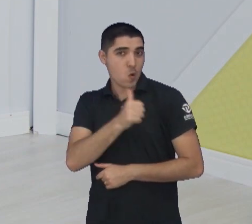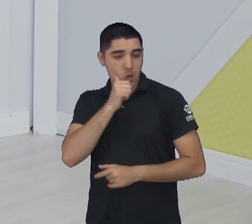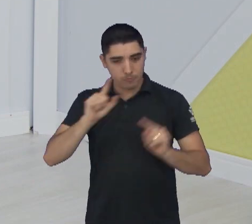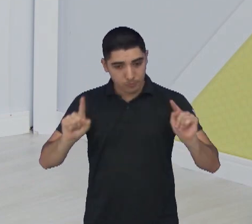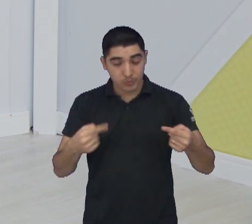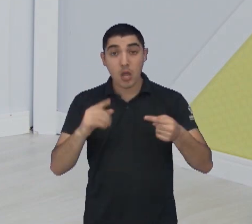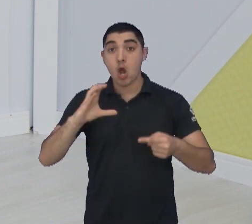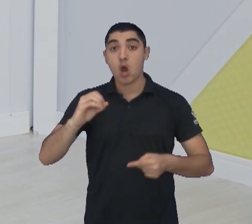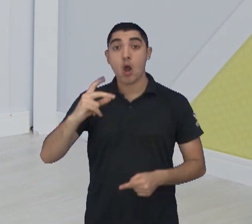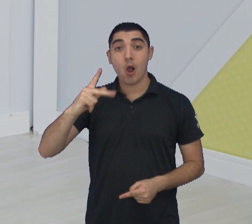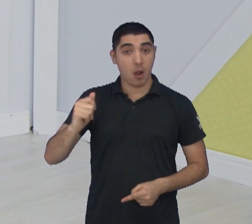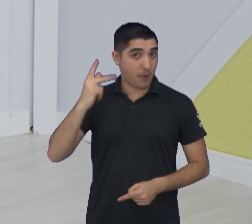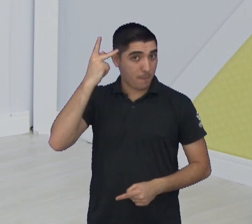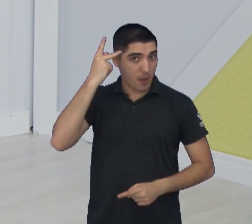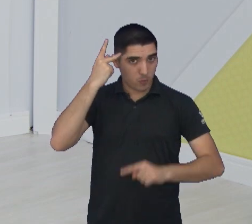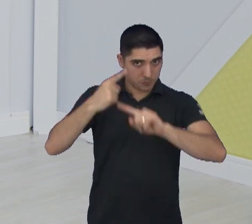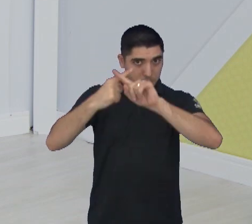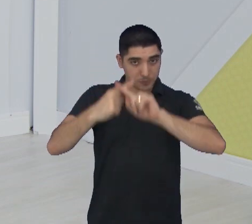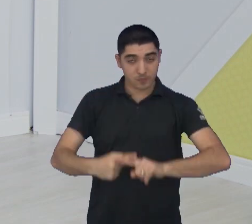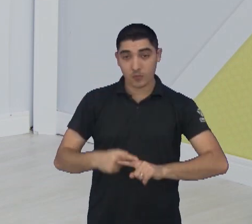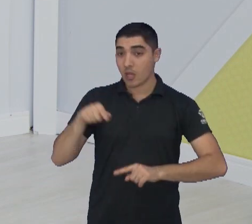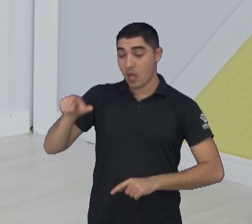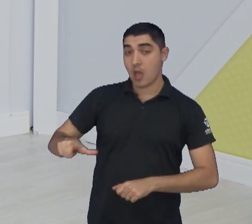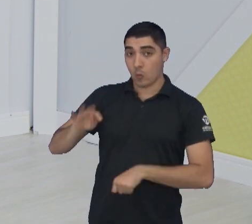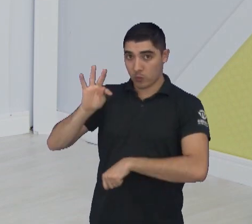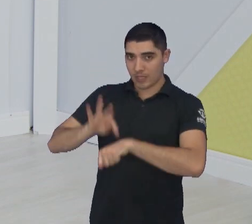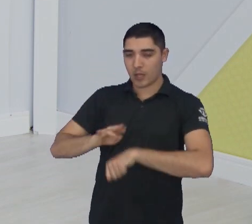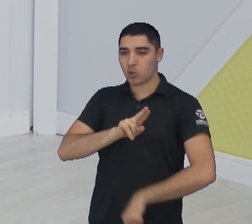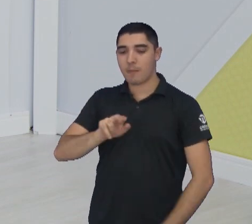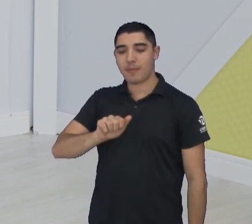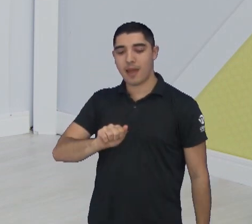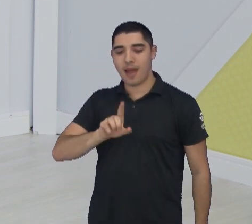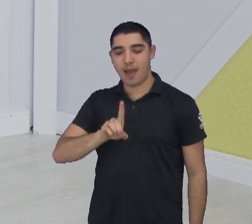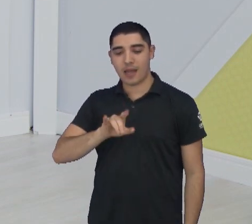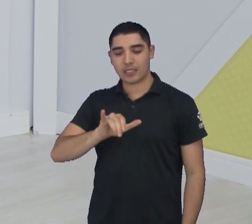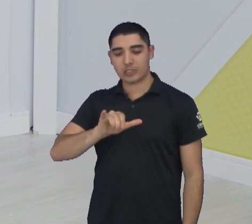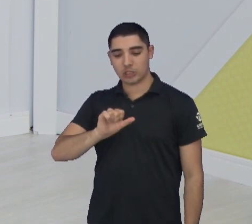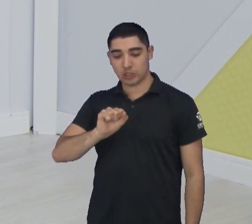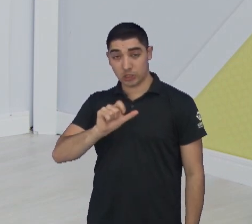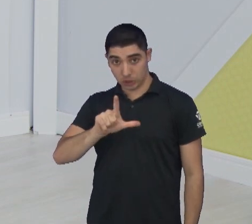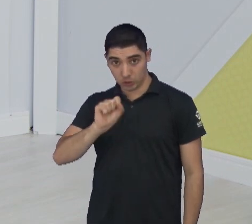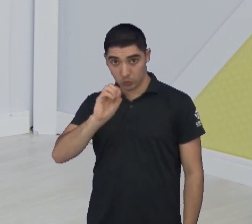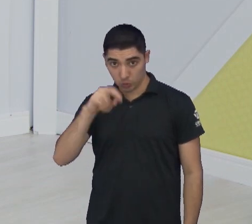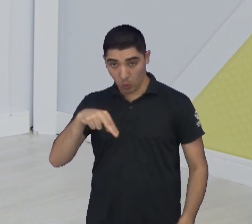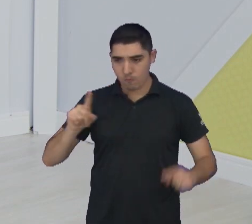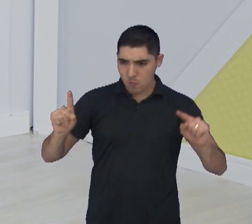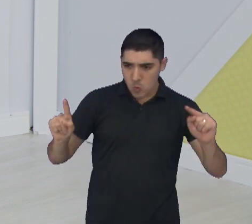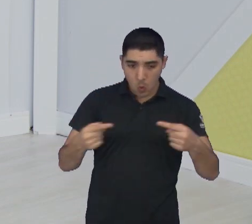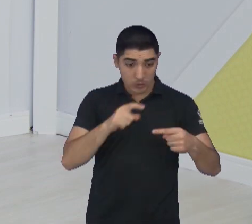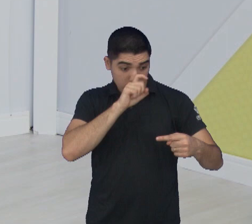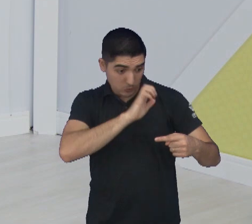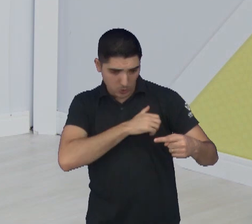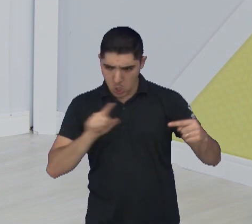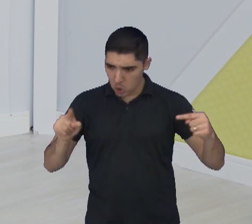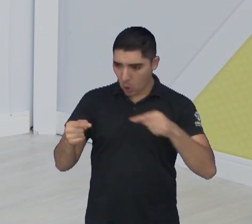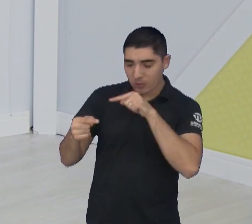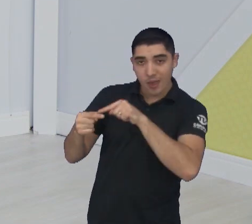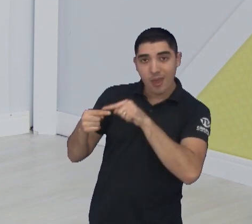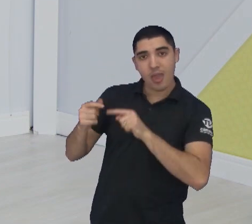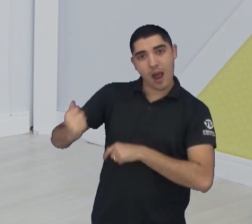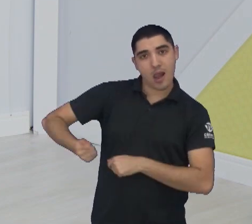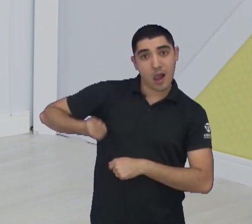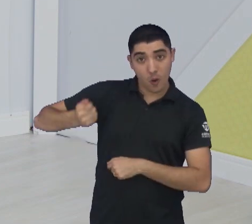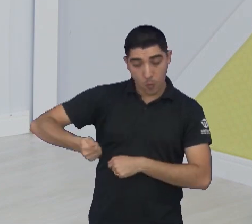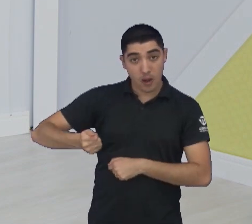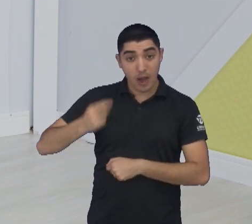da Copa Paulista. O time do técnico Adilson Galdino dos Santos recebeu a Ferroviária de Araraquara no estádio Martins Pereira. A